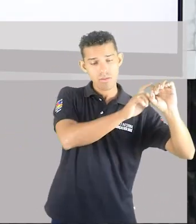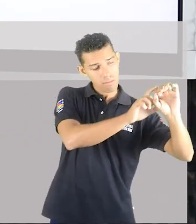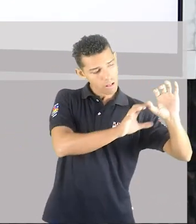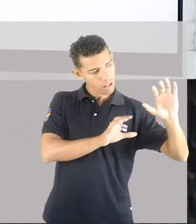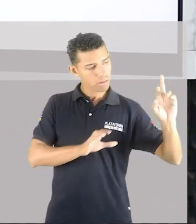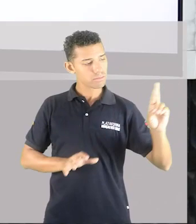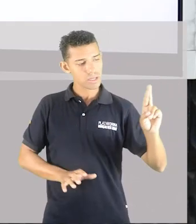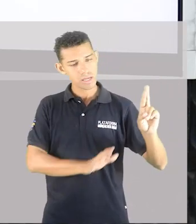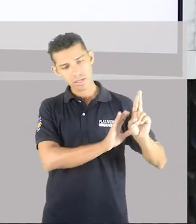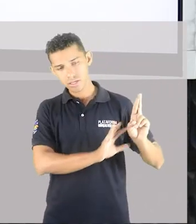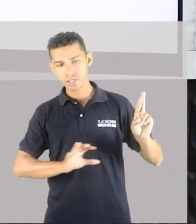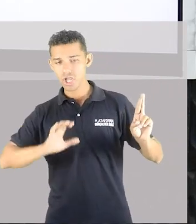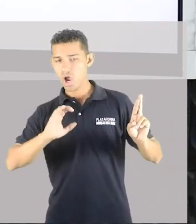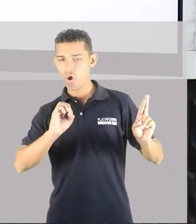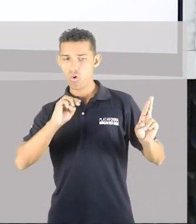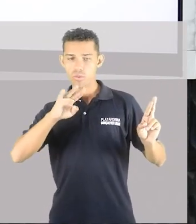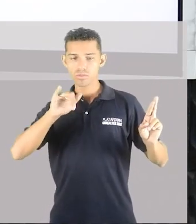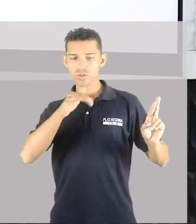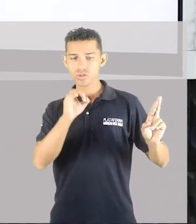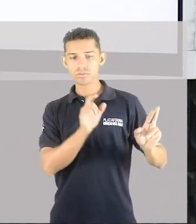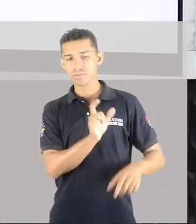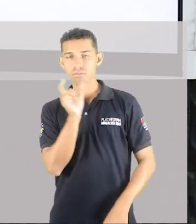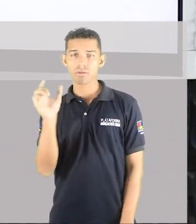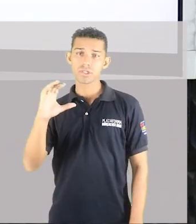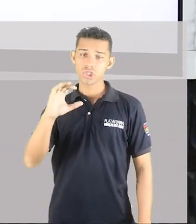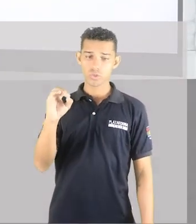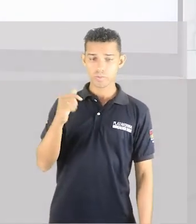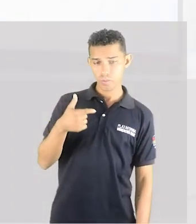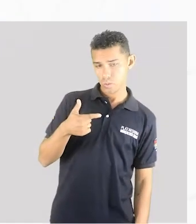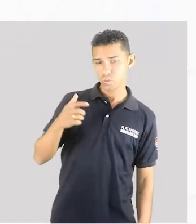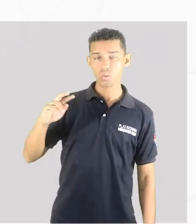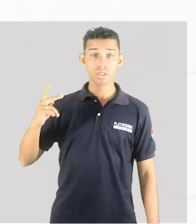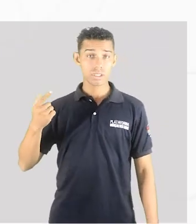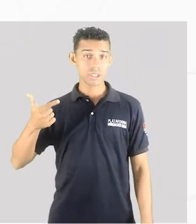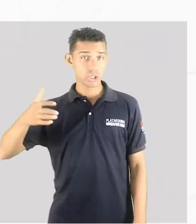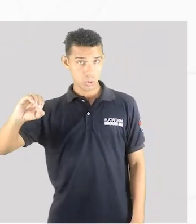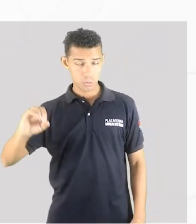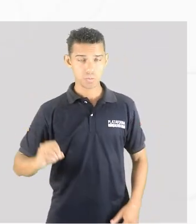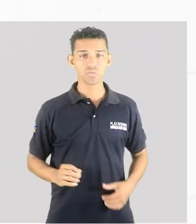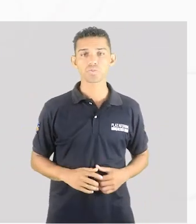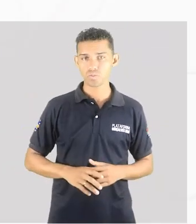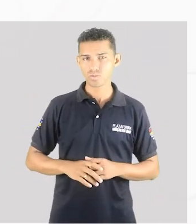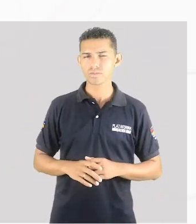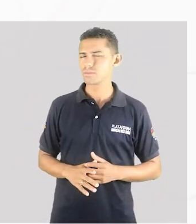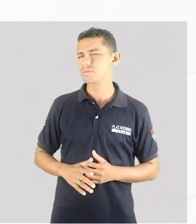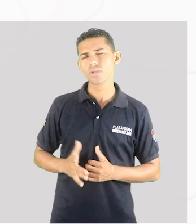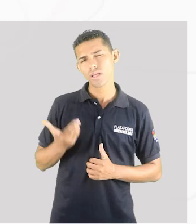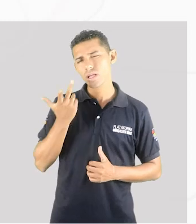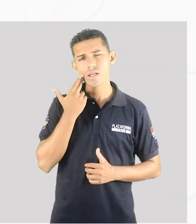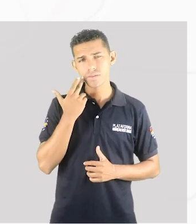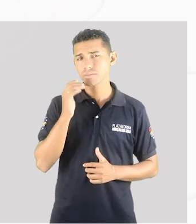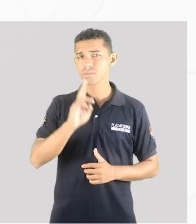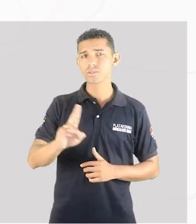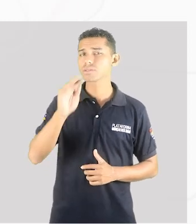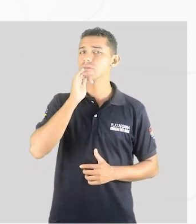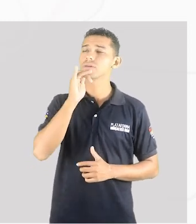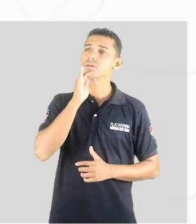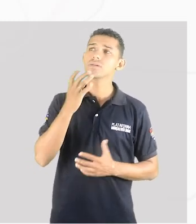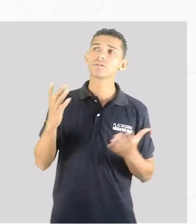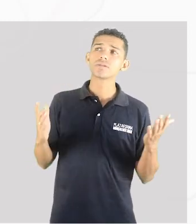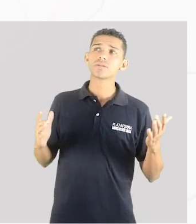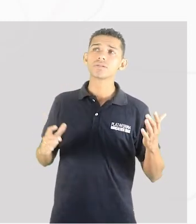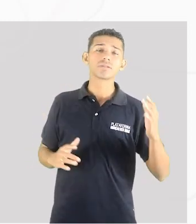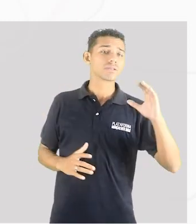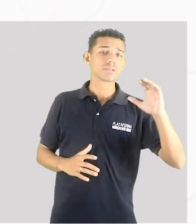reação de combustão, produz gás carbônico e água, tá? É muito comum a gente utilizar, por exemplo, em alguns estados,